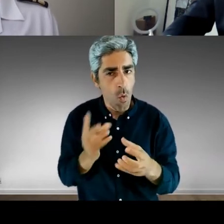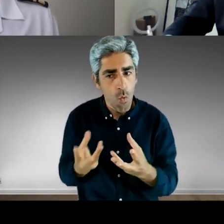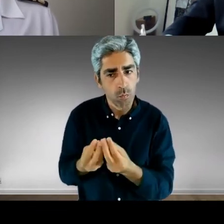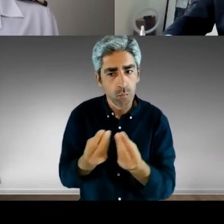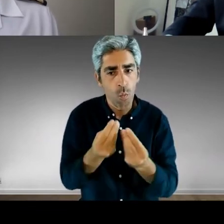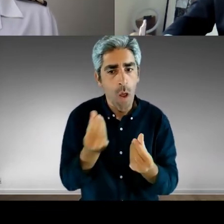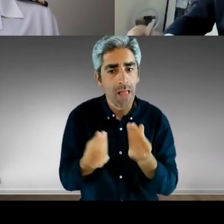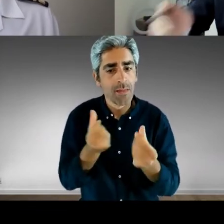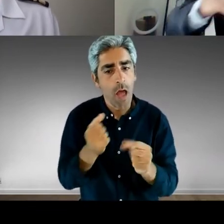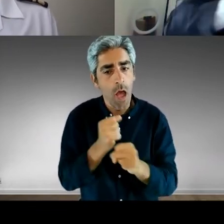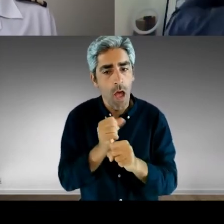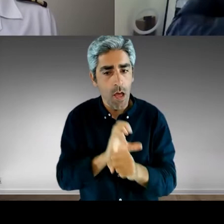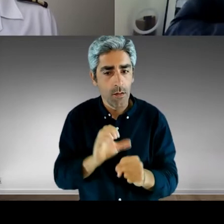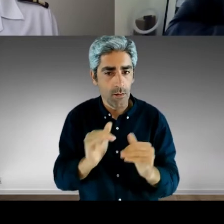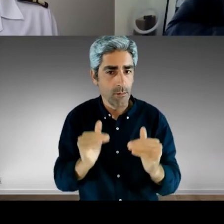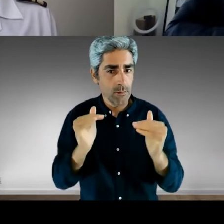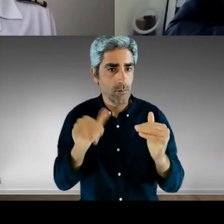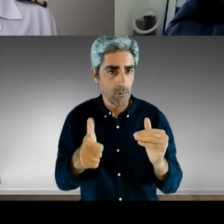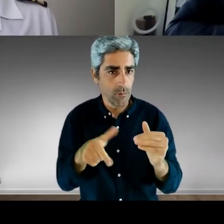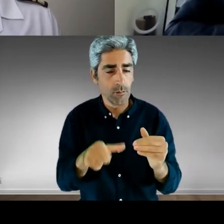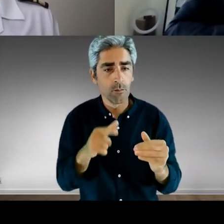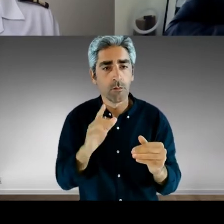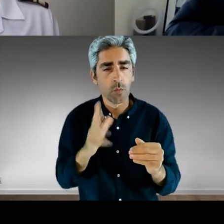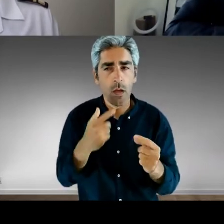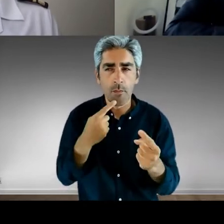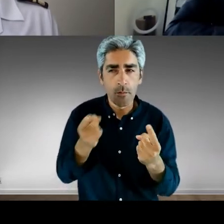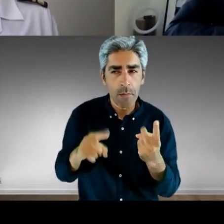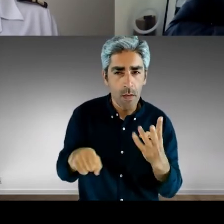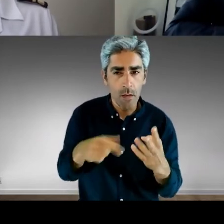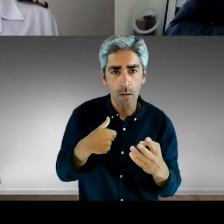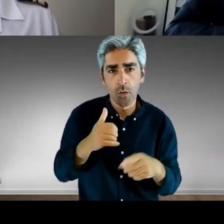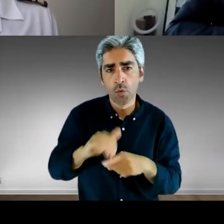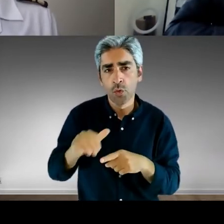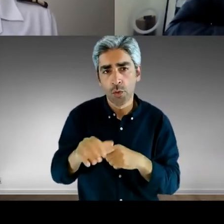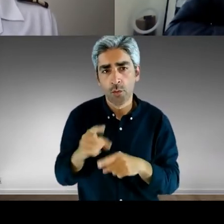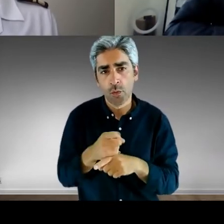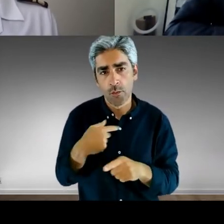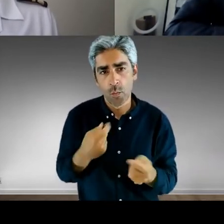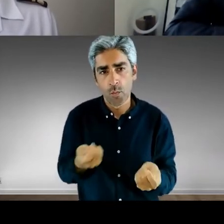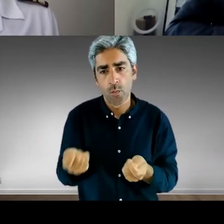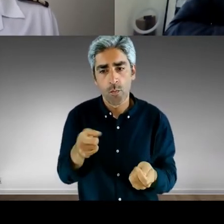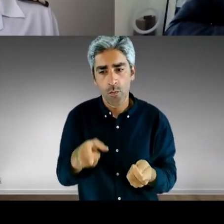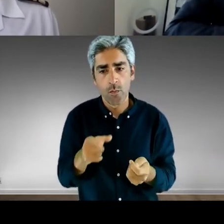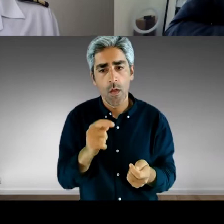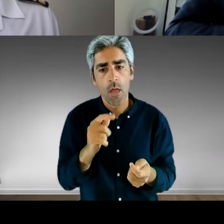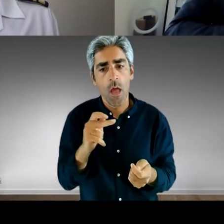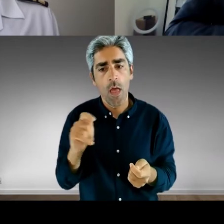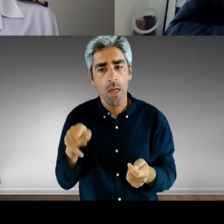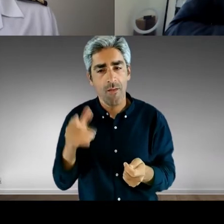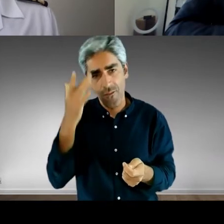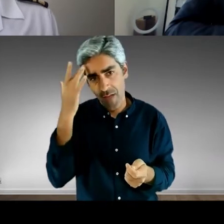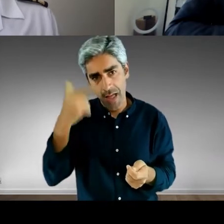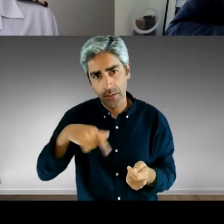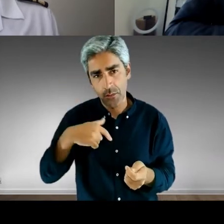desempenho. Aliás, muitas vezes disseram que eu teria sorte por comandar o DAE porque seria fácil.